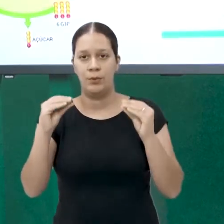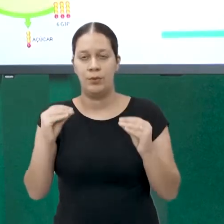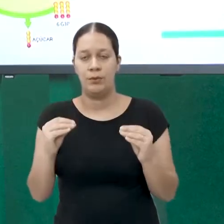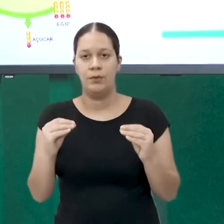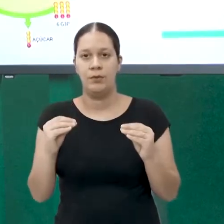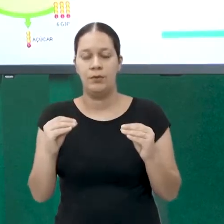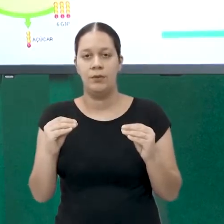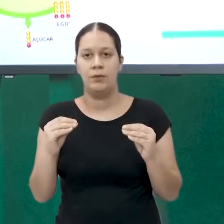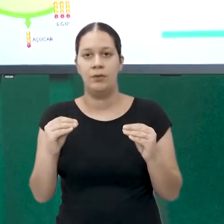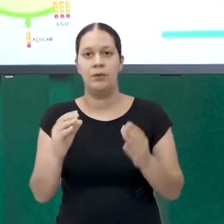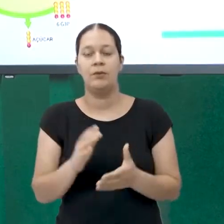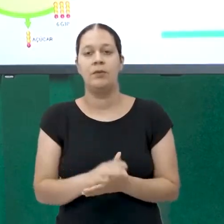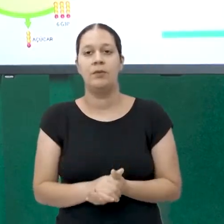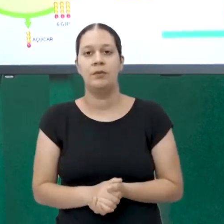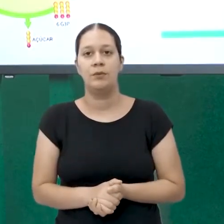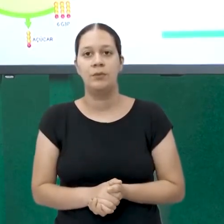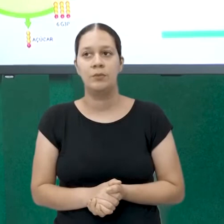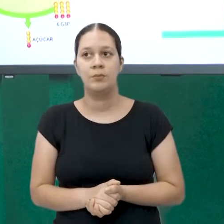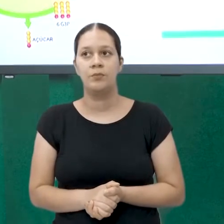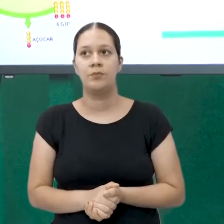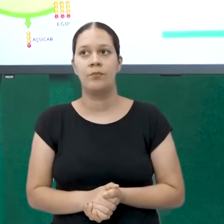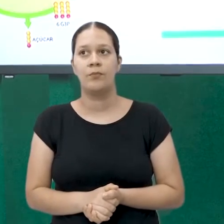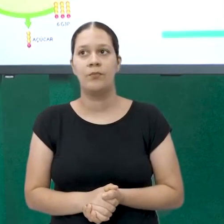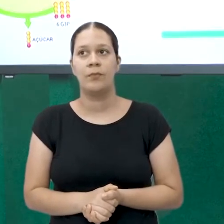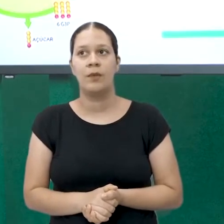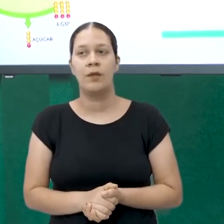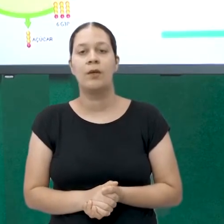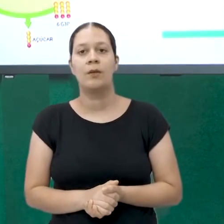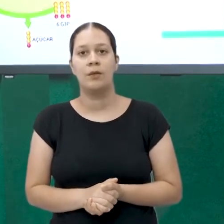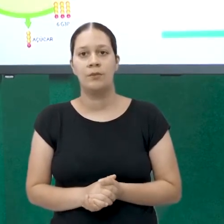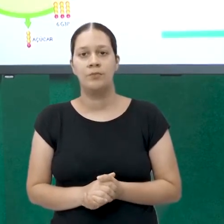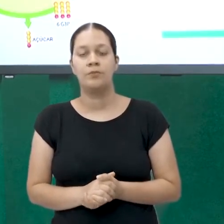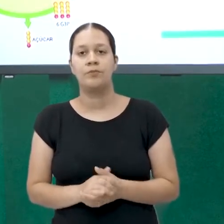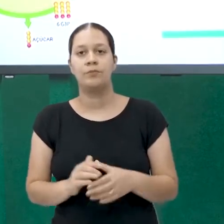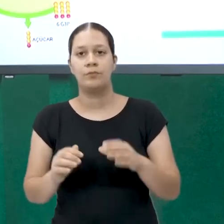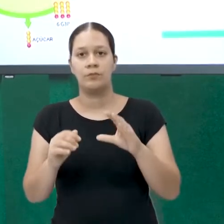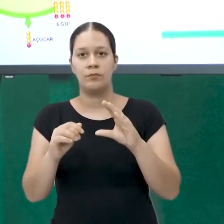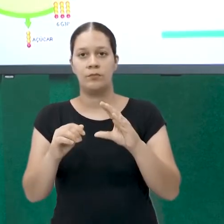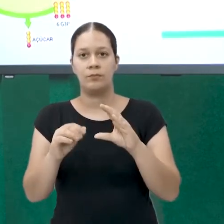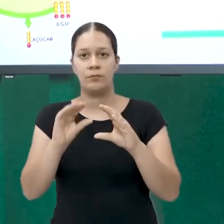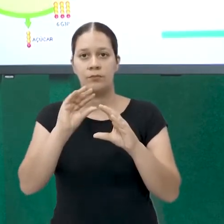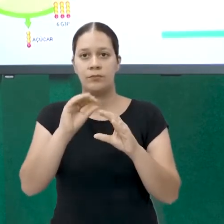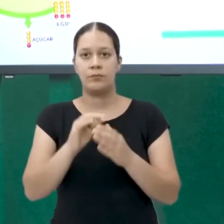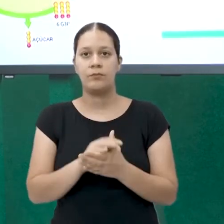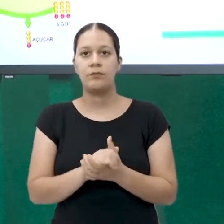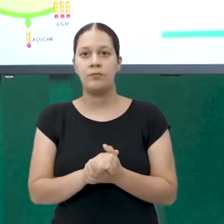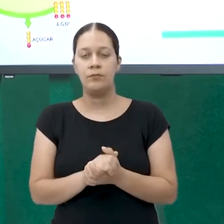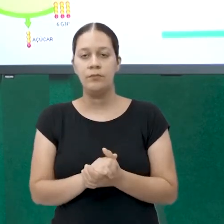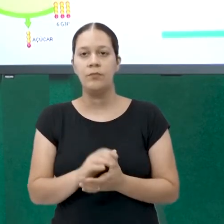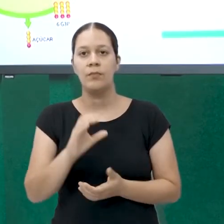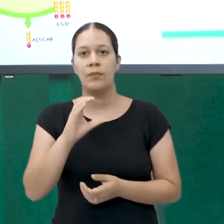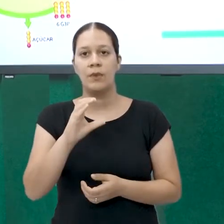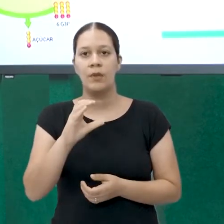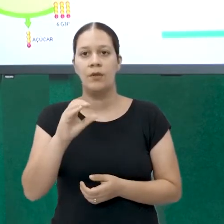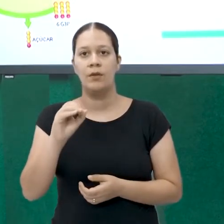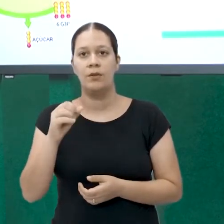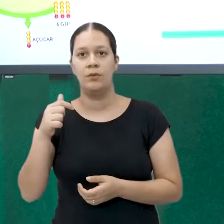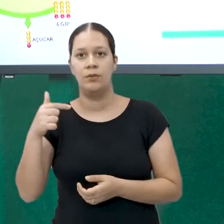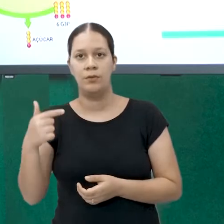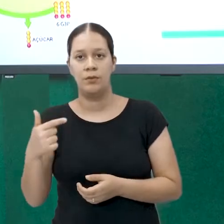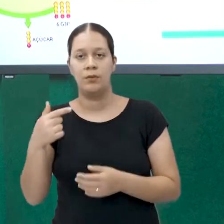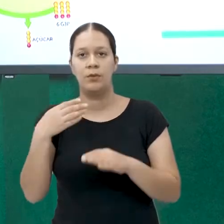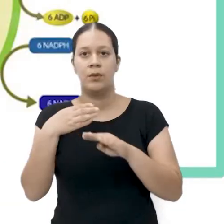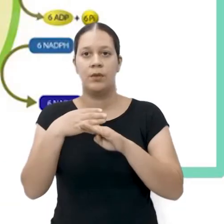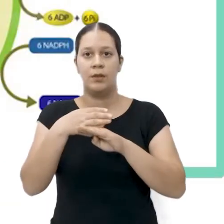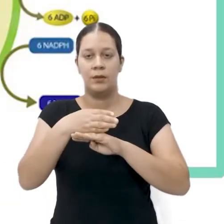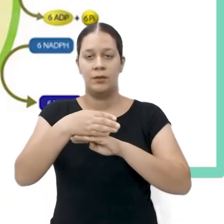à noite. Tá? Então, só para deixar mais aberto aí para vocês estão vendo aqui, ó, gás